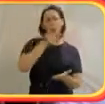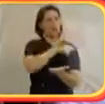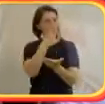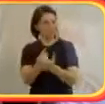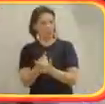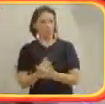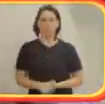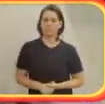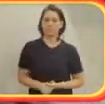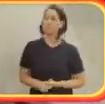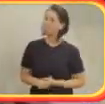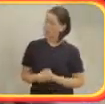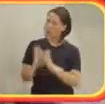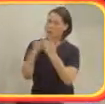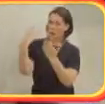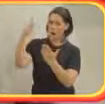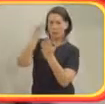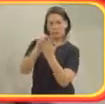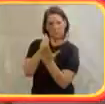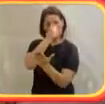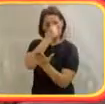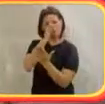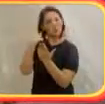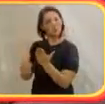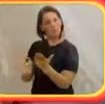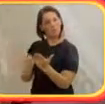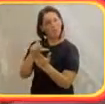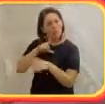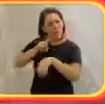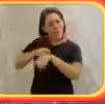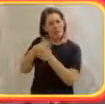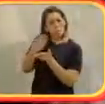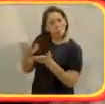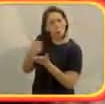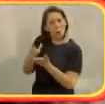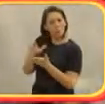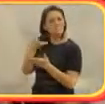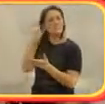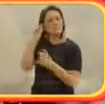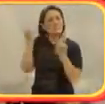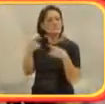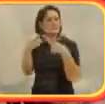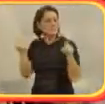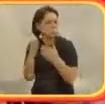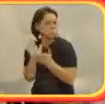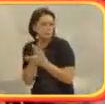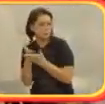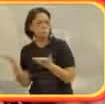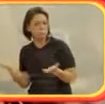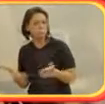contemporânea, eu treino cavaco todo dia, 1 hora por dia. A sua agenda já é